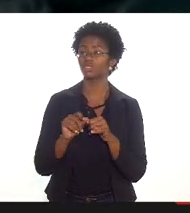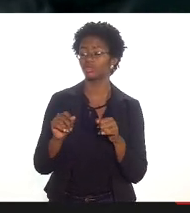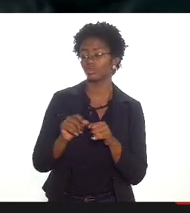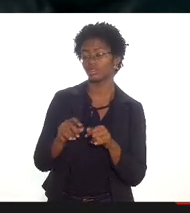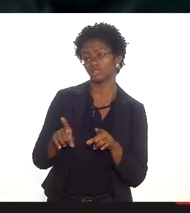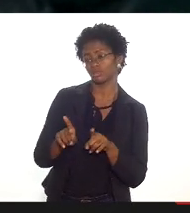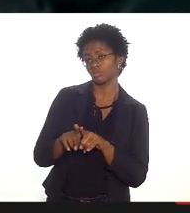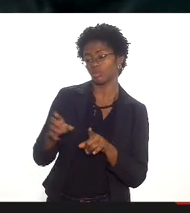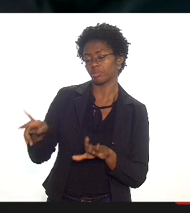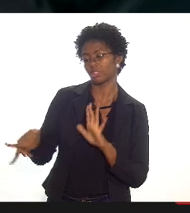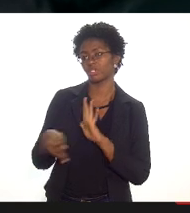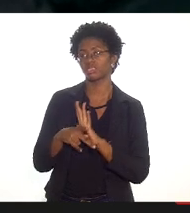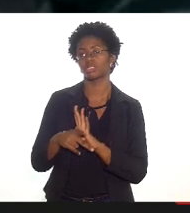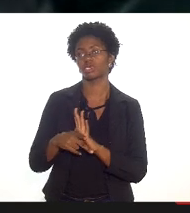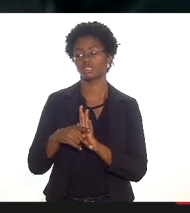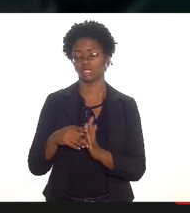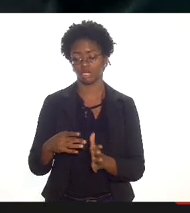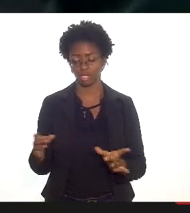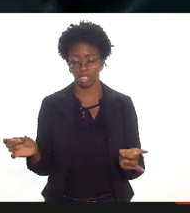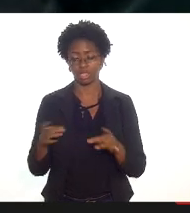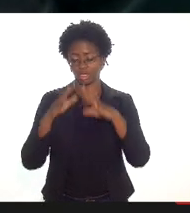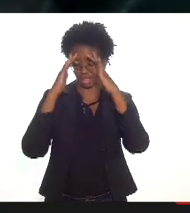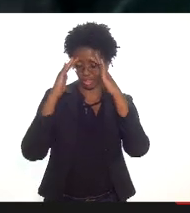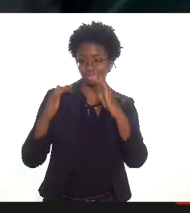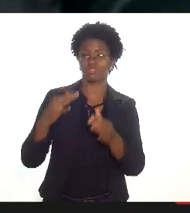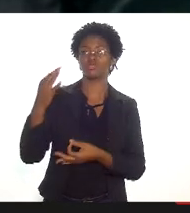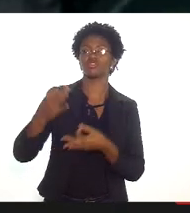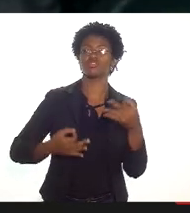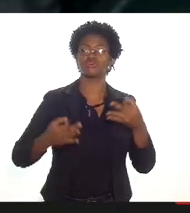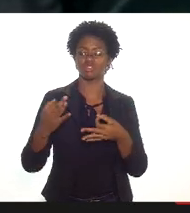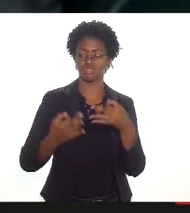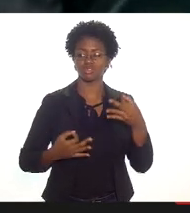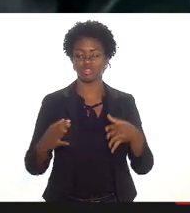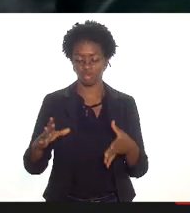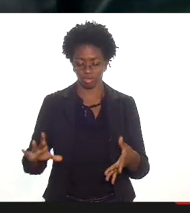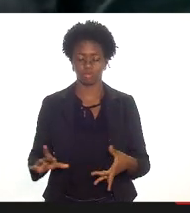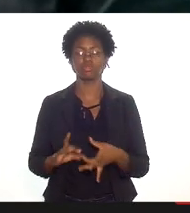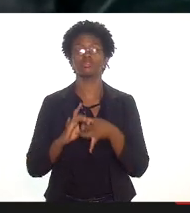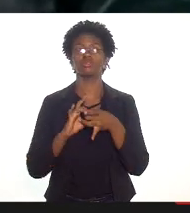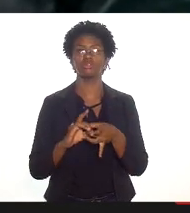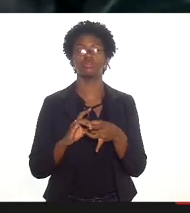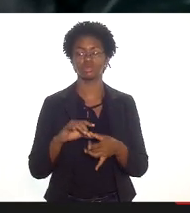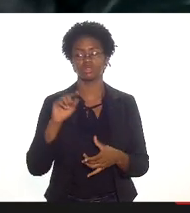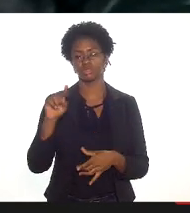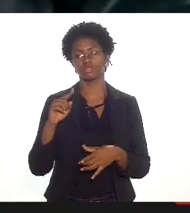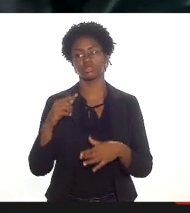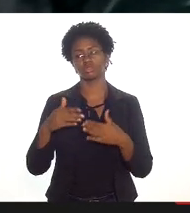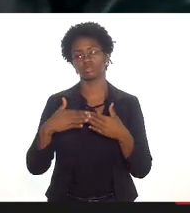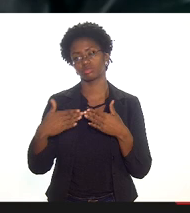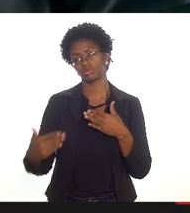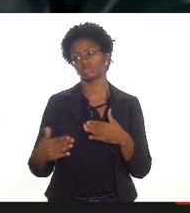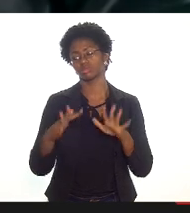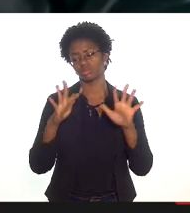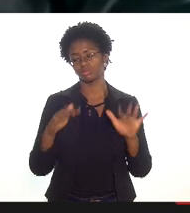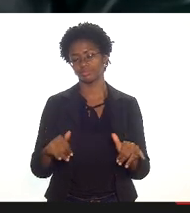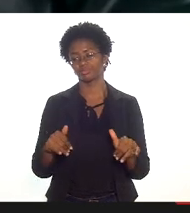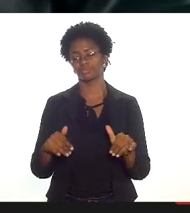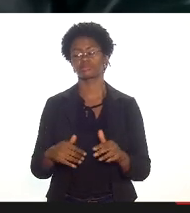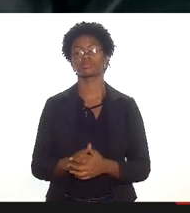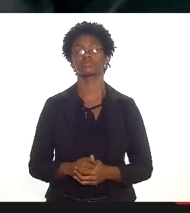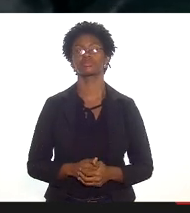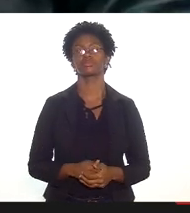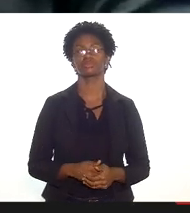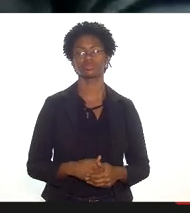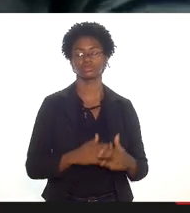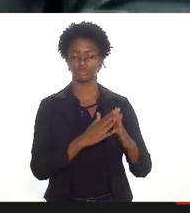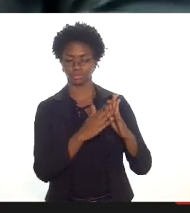da ação judicial, né? Do acordo judicial, da unificação, ele está num processo final. Momento